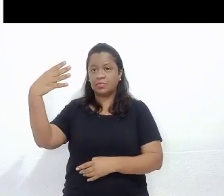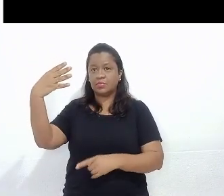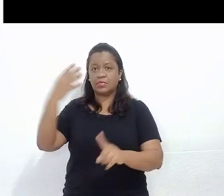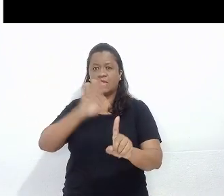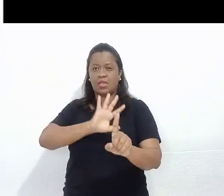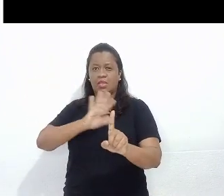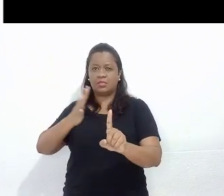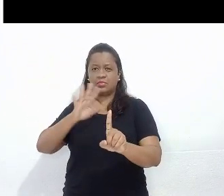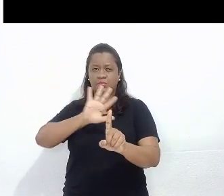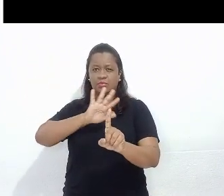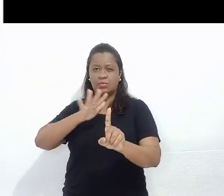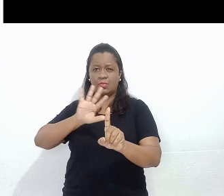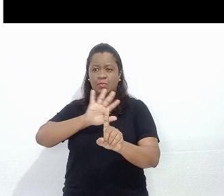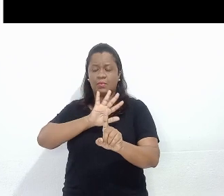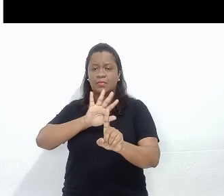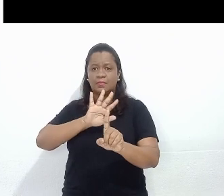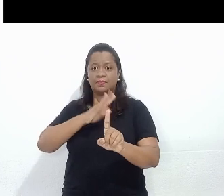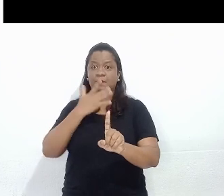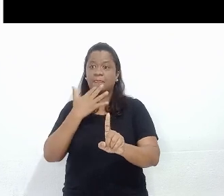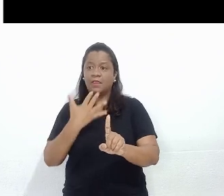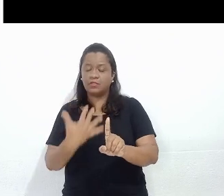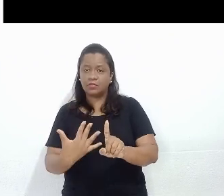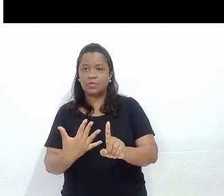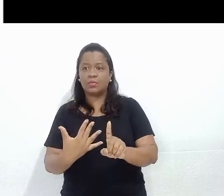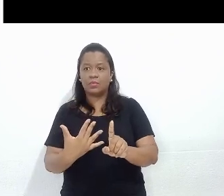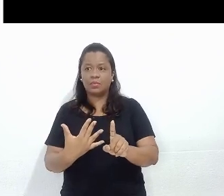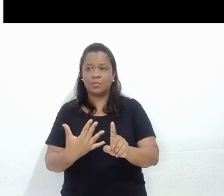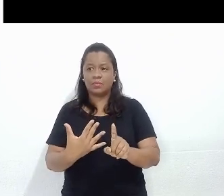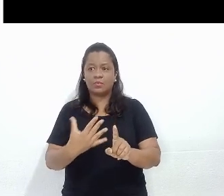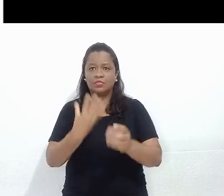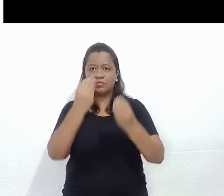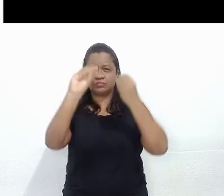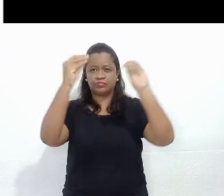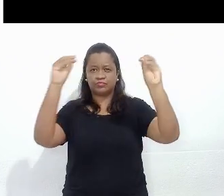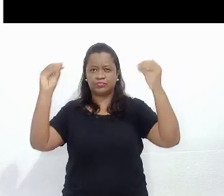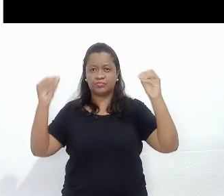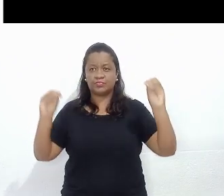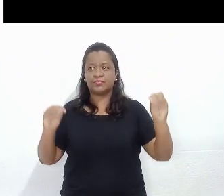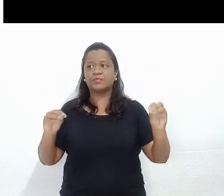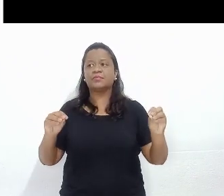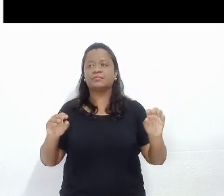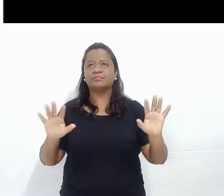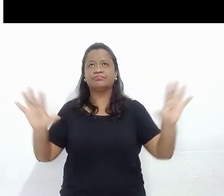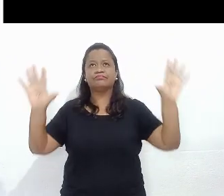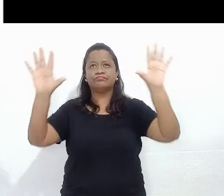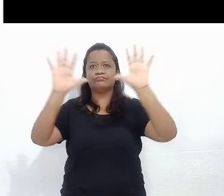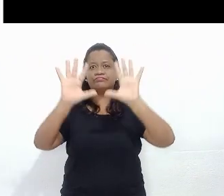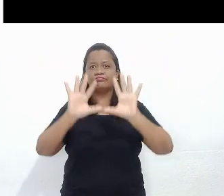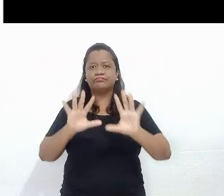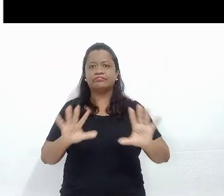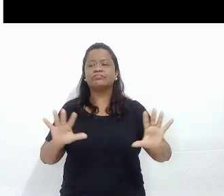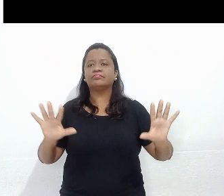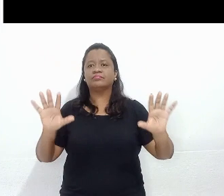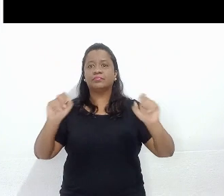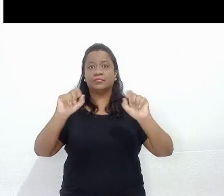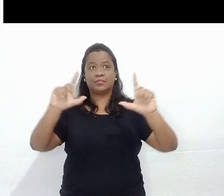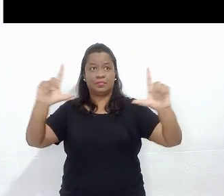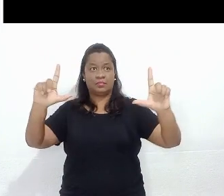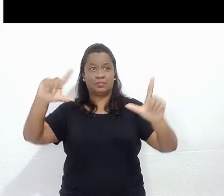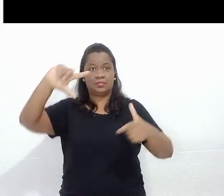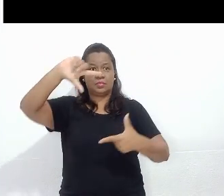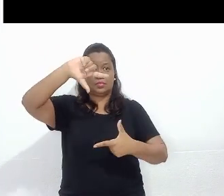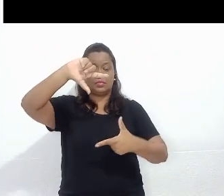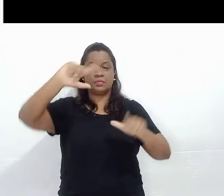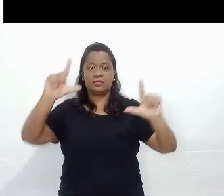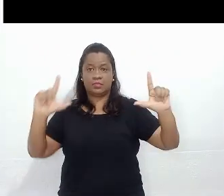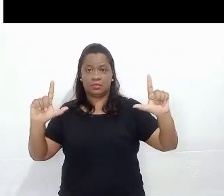cenário, vai cuidar das cores desse cenário, né? Cenário que eu quero dizer, da composição desse enquadramento